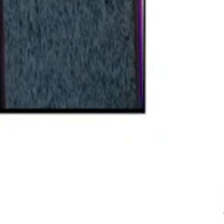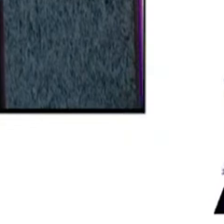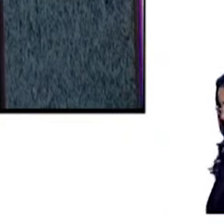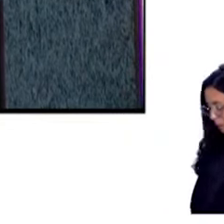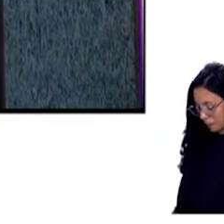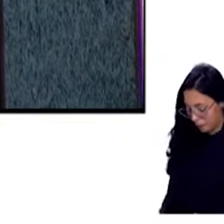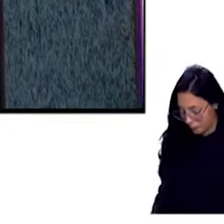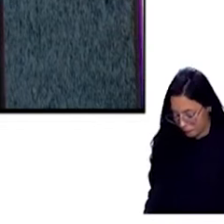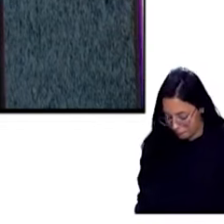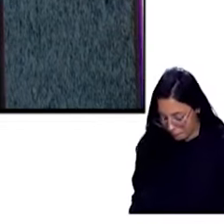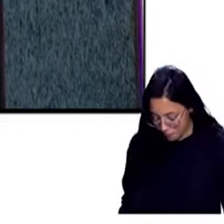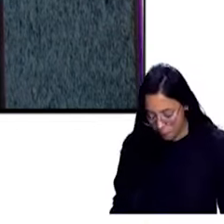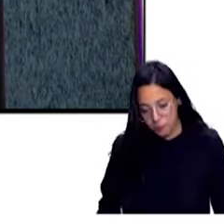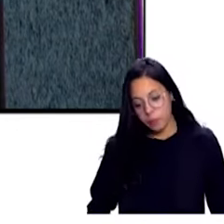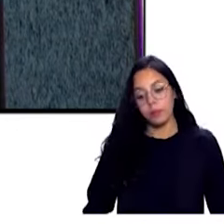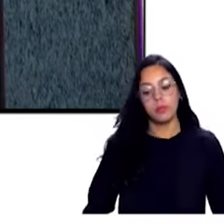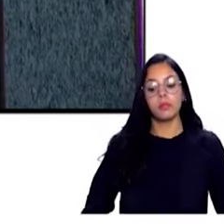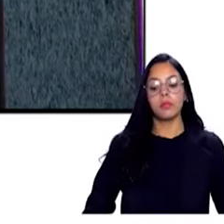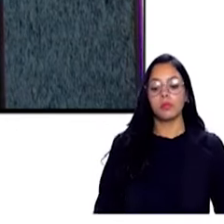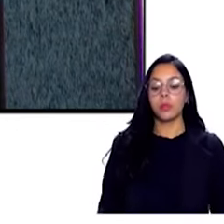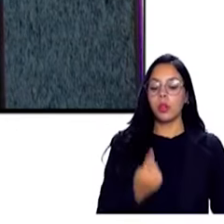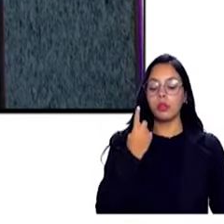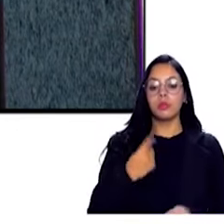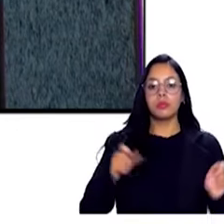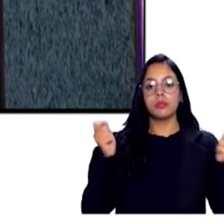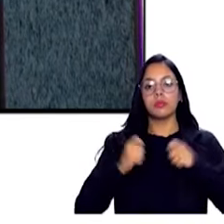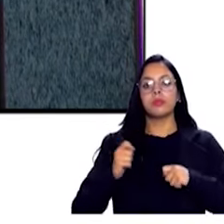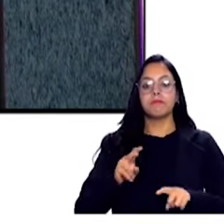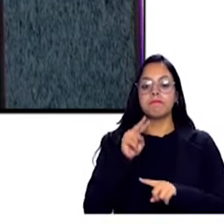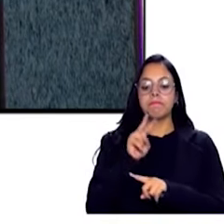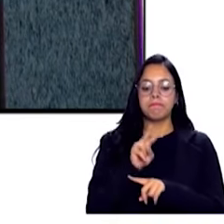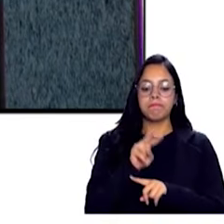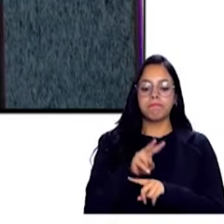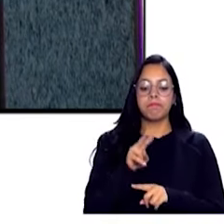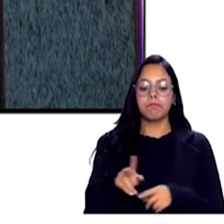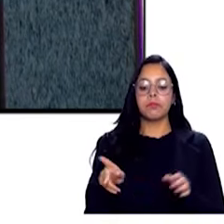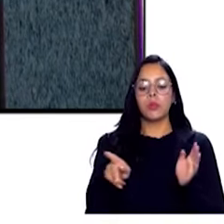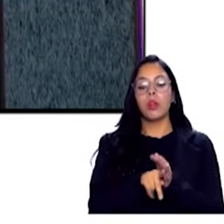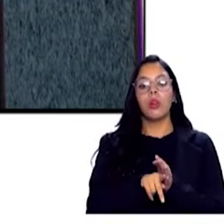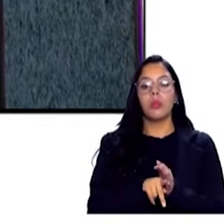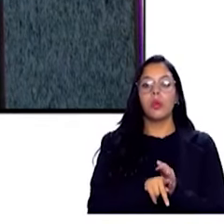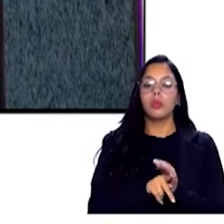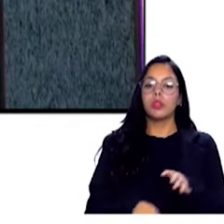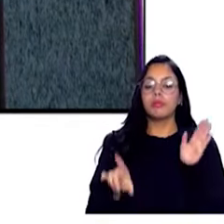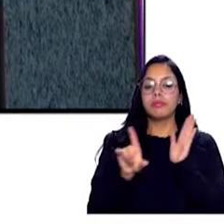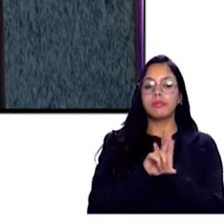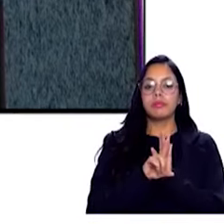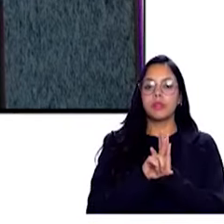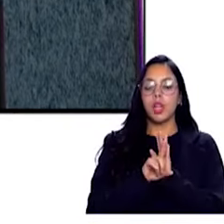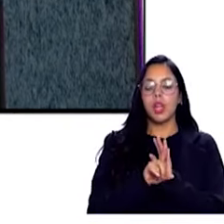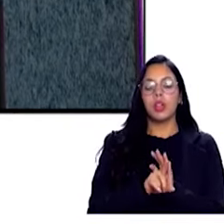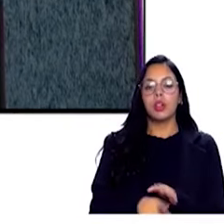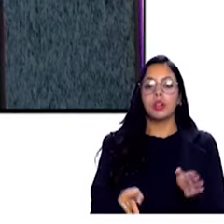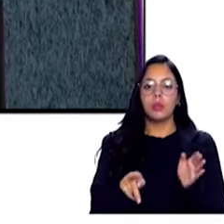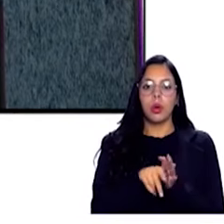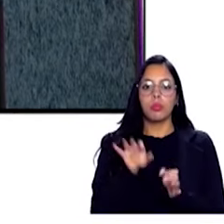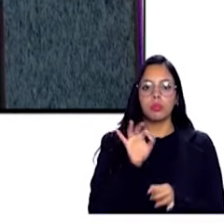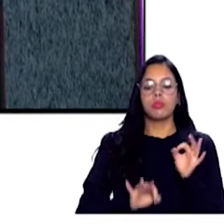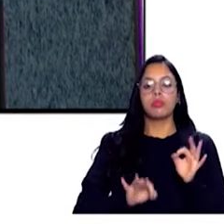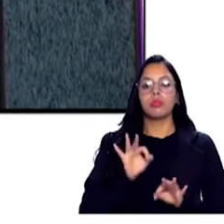capaz de preservar o dispositivo legal no ordenamento jurídico é a única capaz de